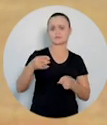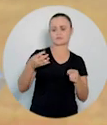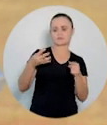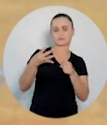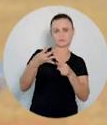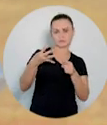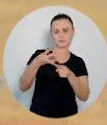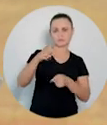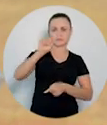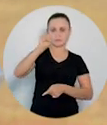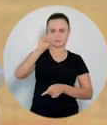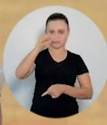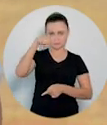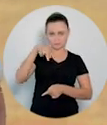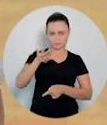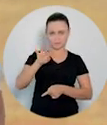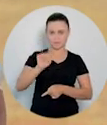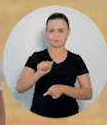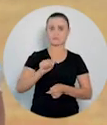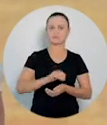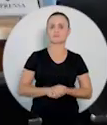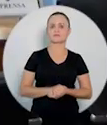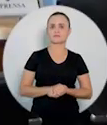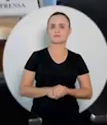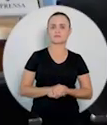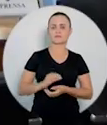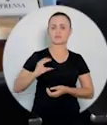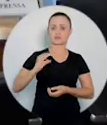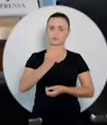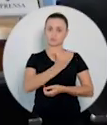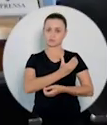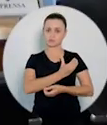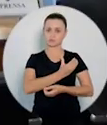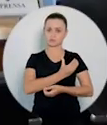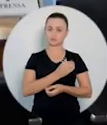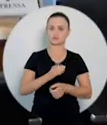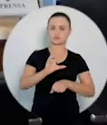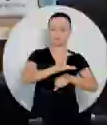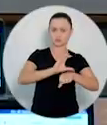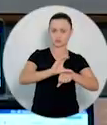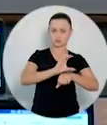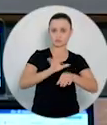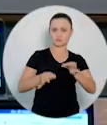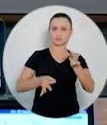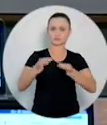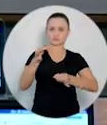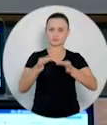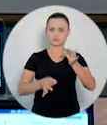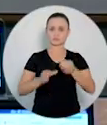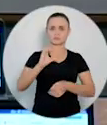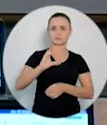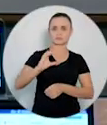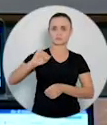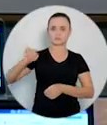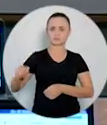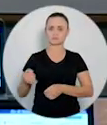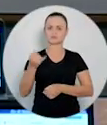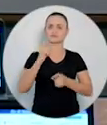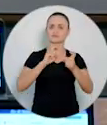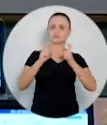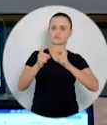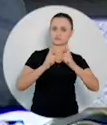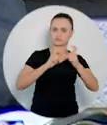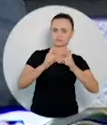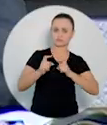seguem agora para aprovação no plenário da Casa. A Comissão de Constituição, Justiça e Cidadania, a CCJ, se reuniu 2